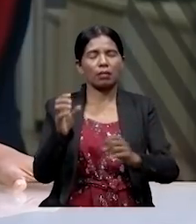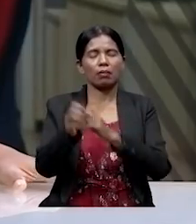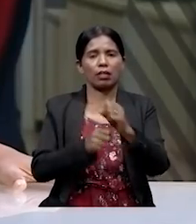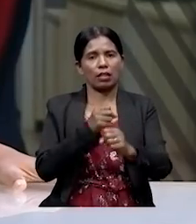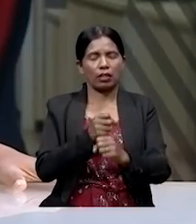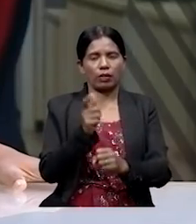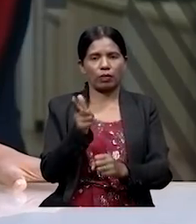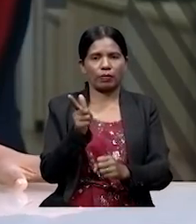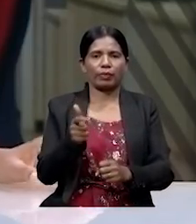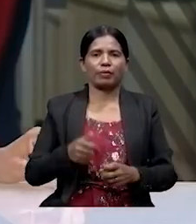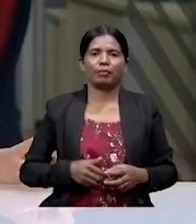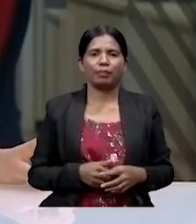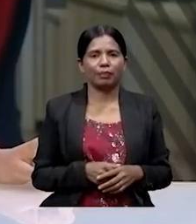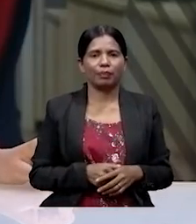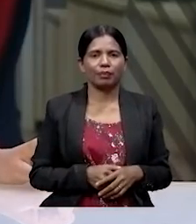Ruanolo.